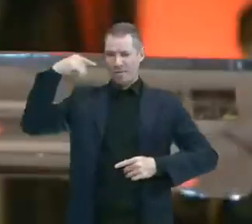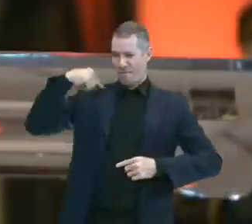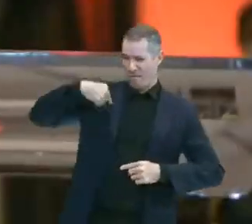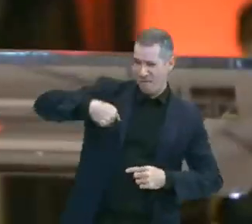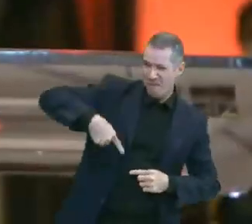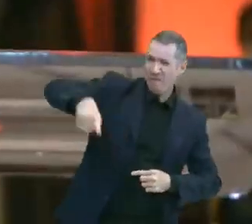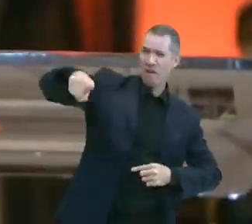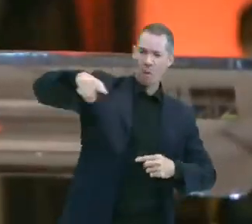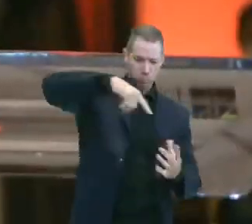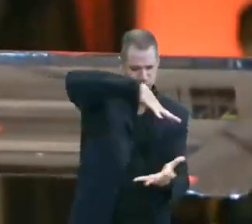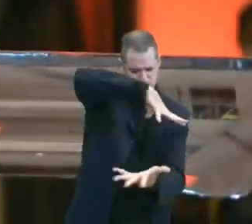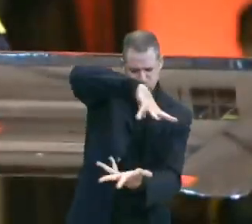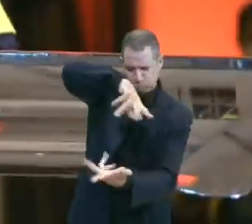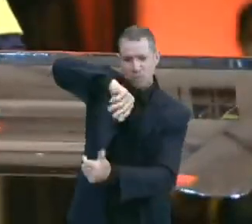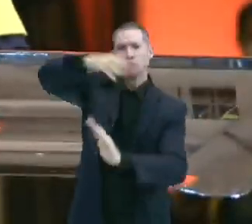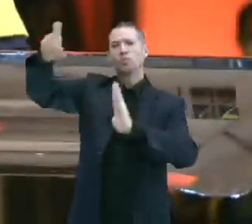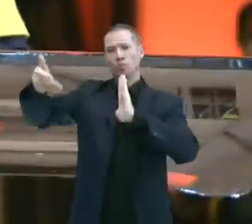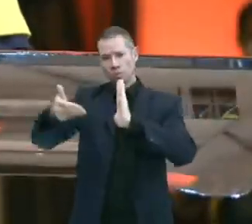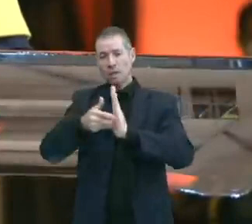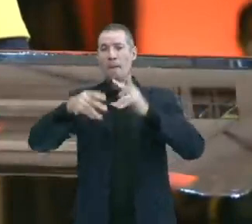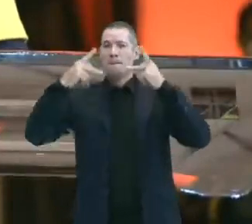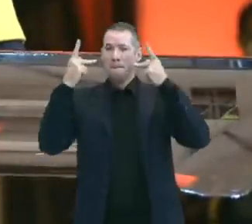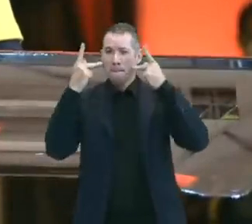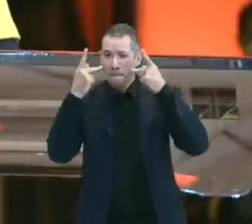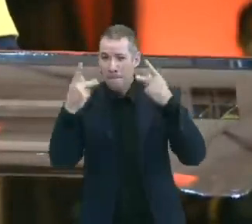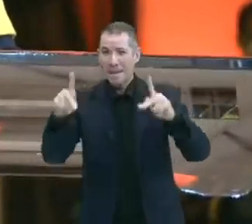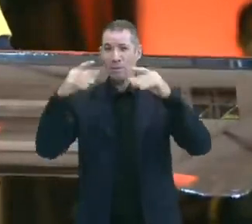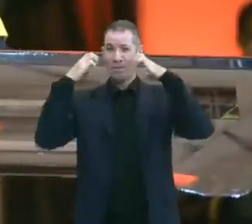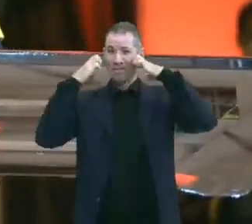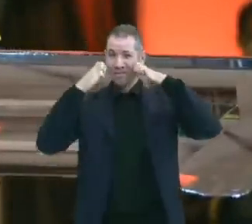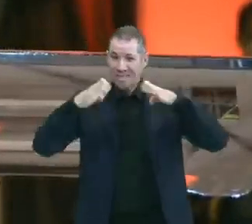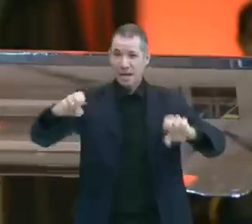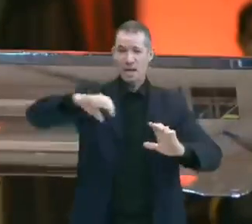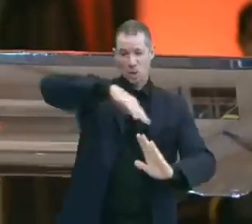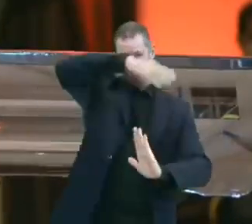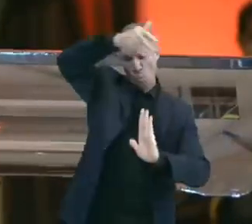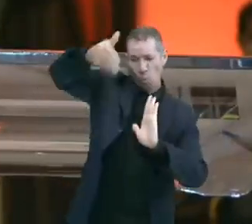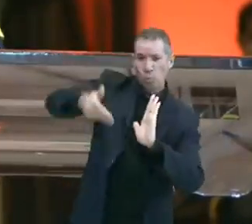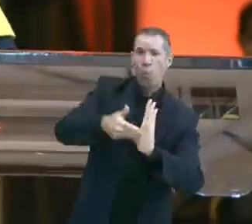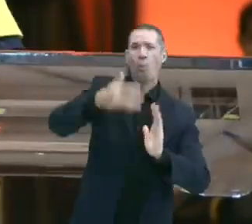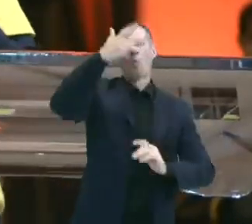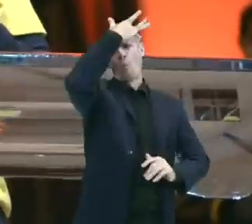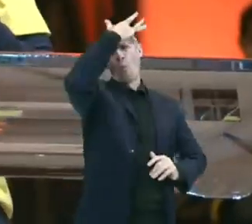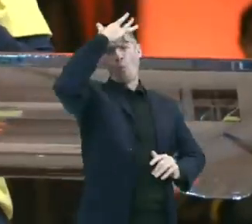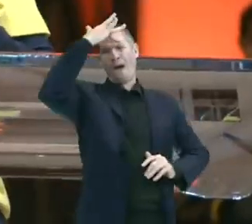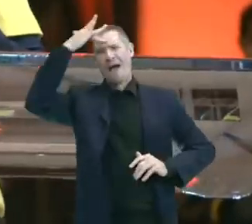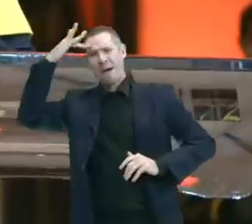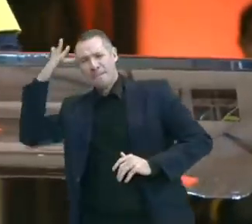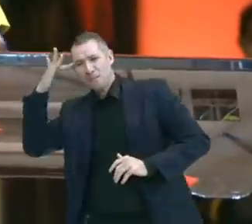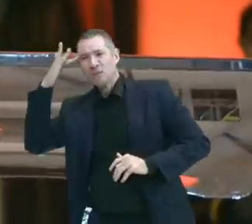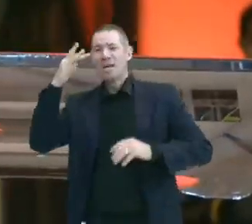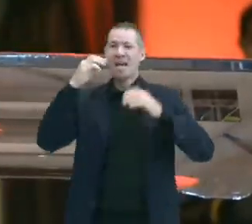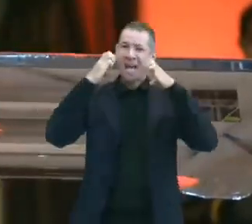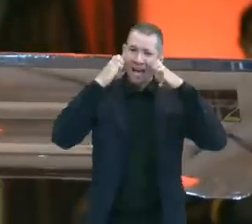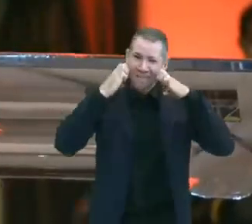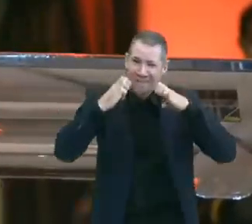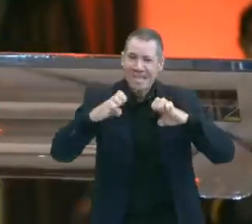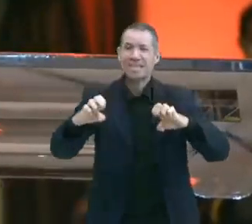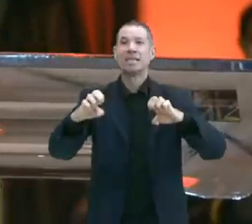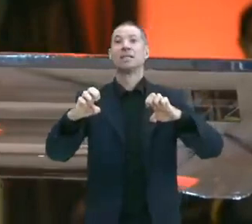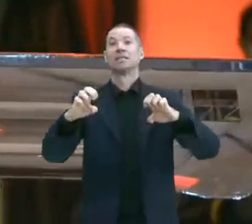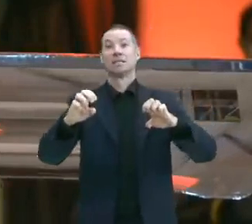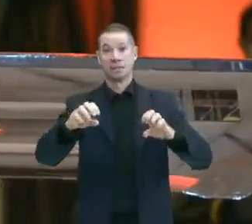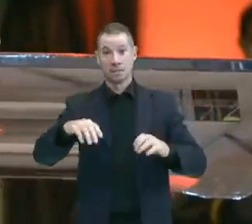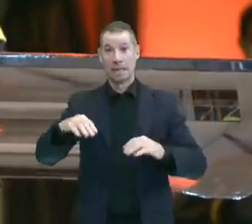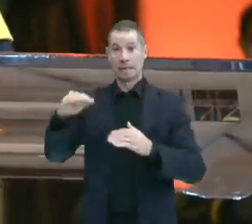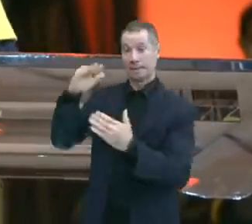Vão pelo mundo todo e preguem o evangelho a todas as pessoas. Evangelizar é um ato